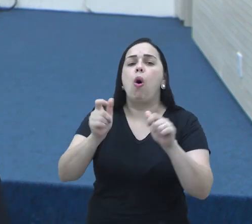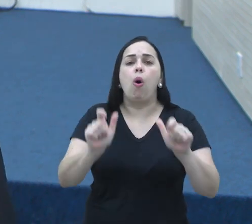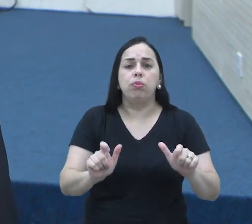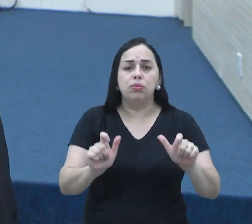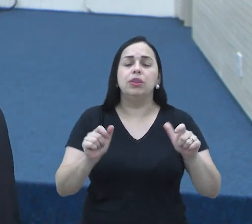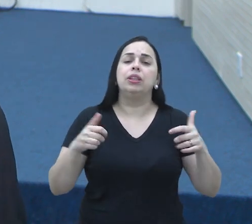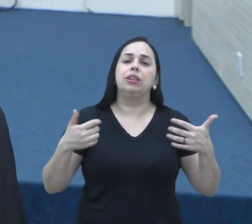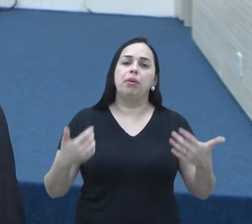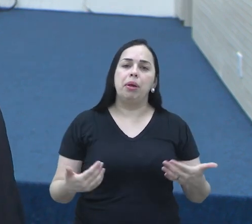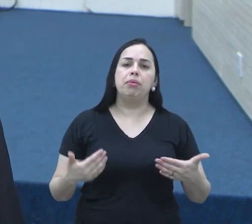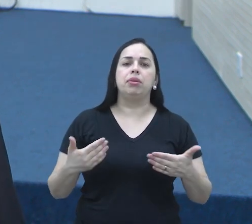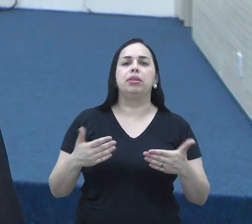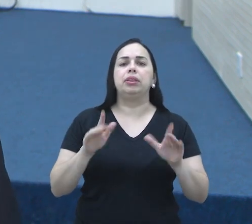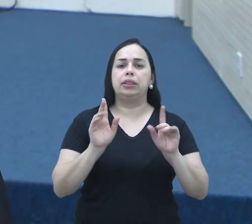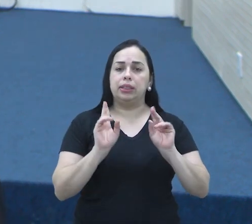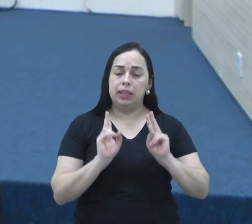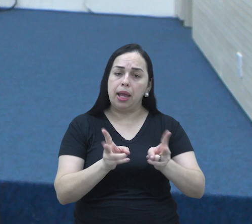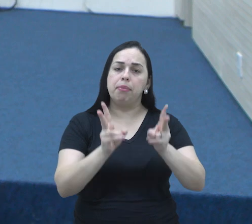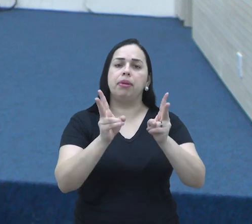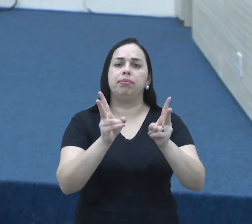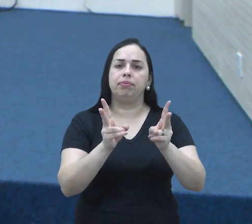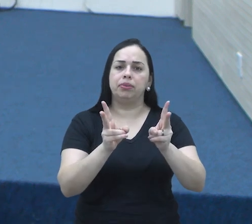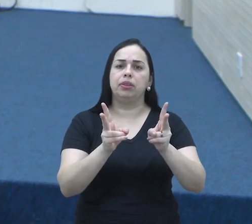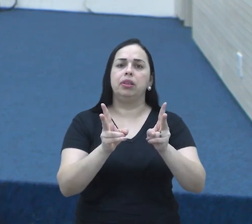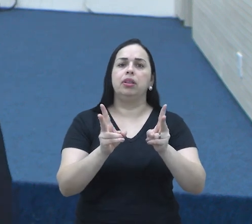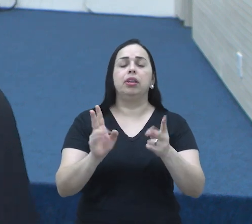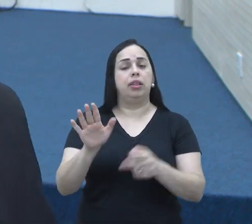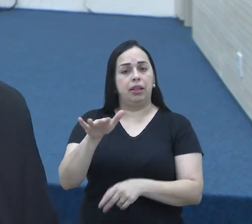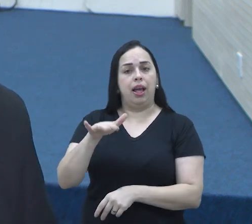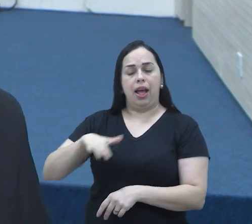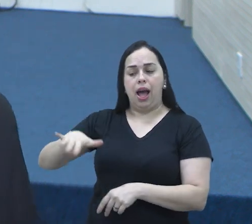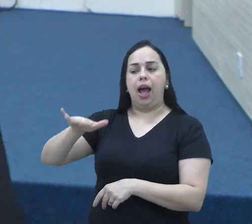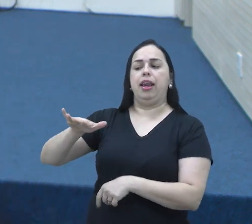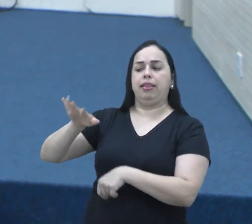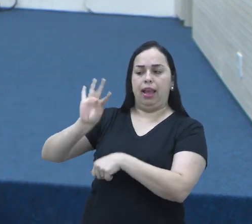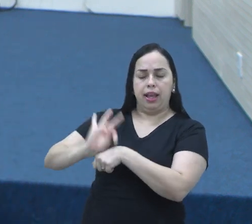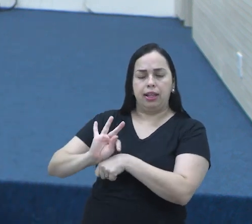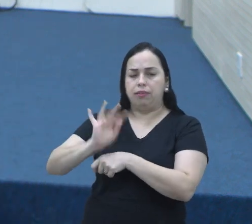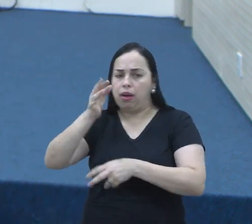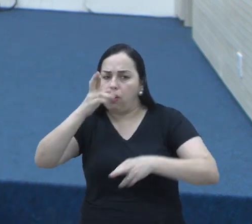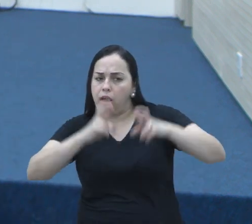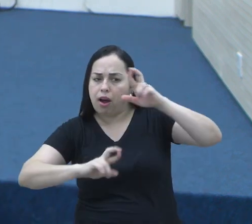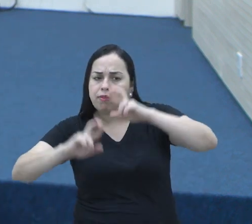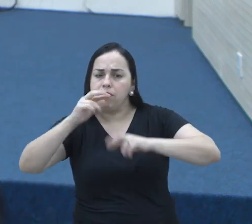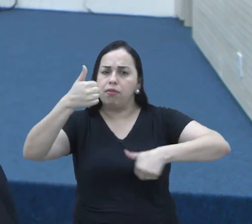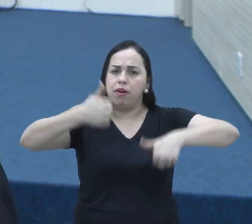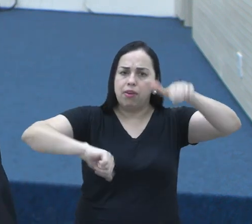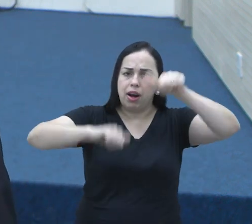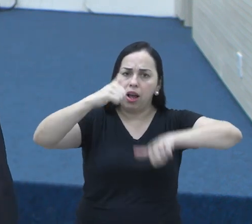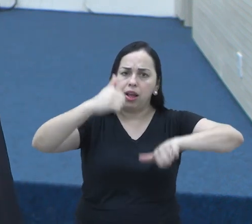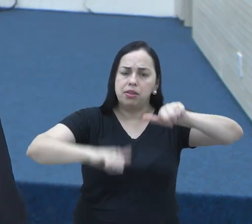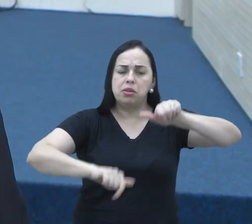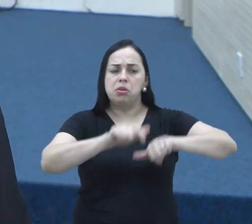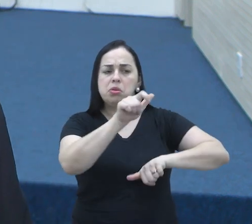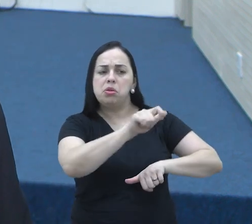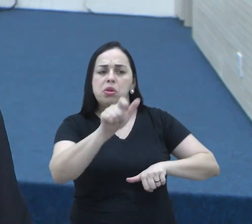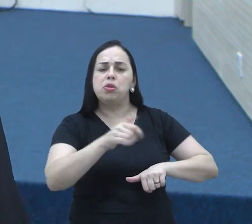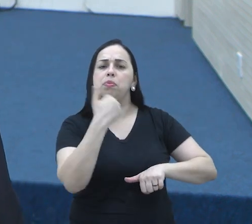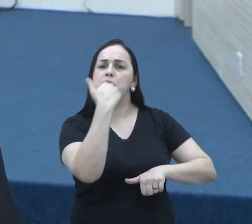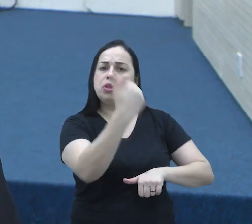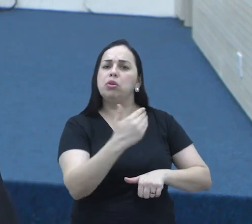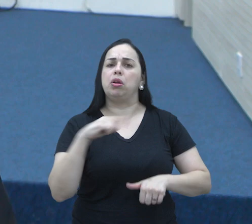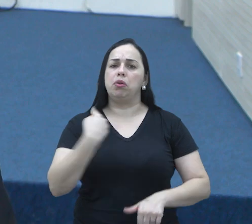aplicado. E à medida do possível, dentro de também, obviamente, tem as questões técnicas que têm que ser observadas, os projetos são